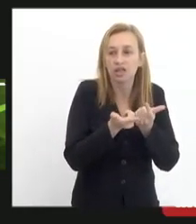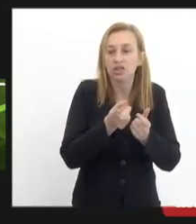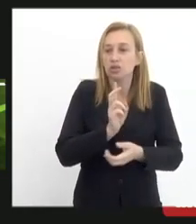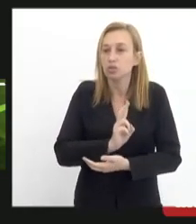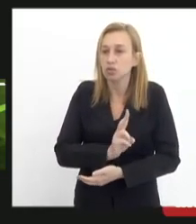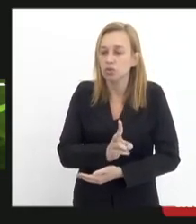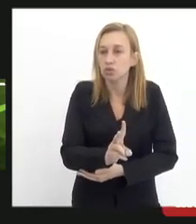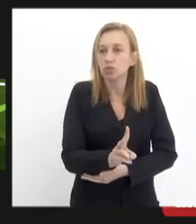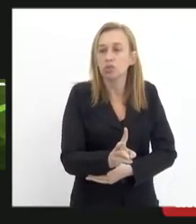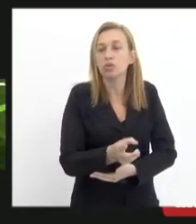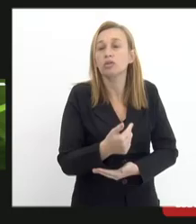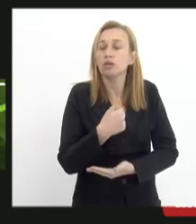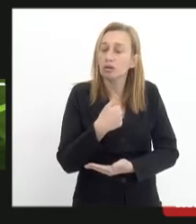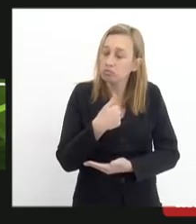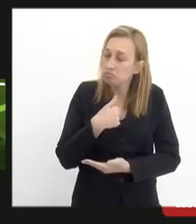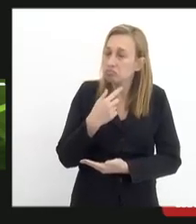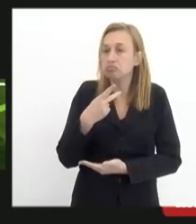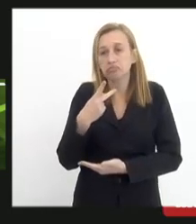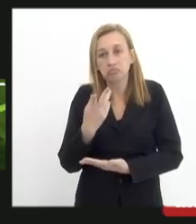permanentes,